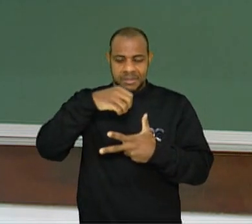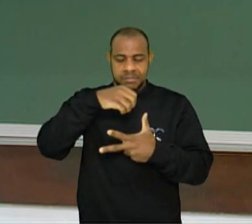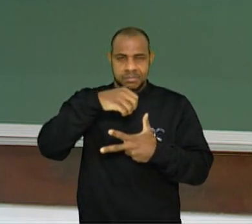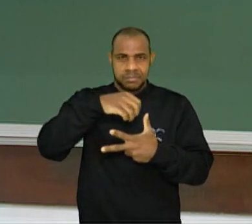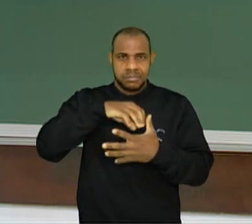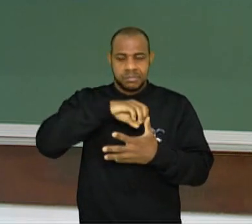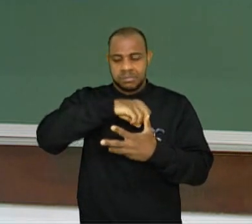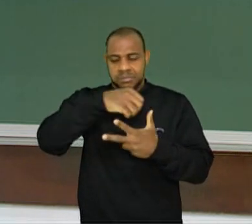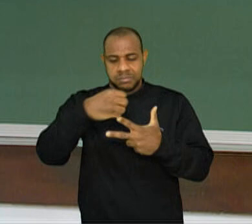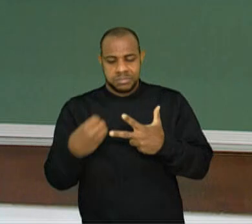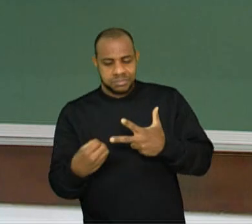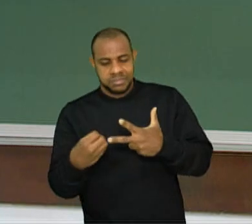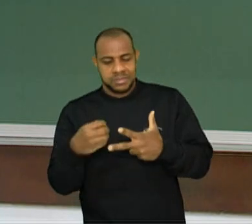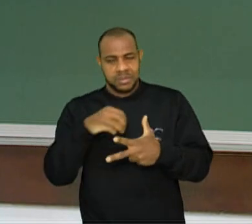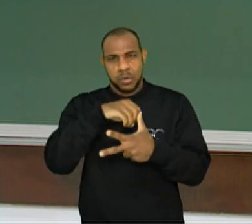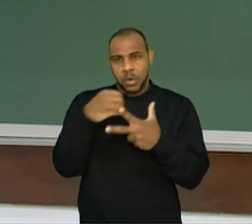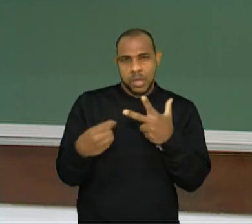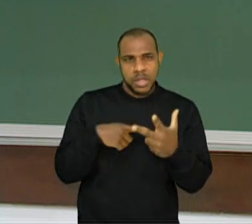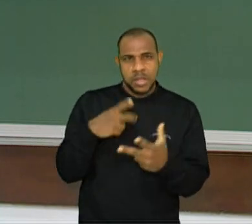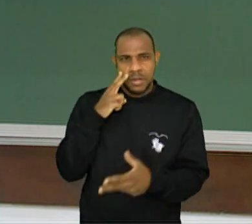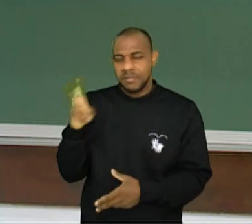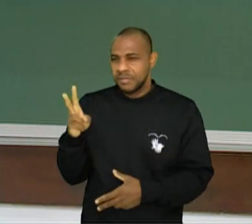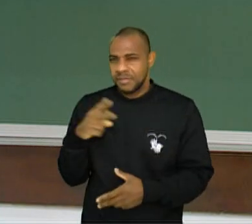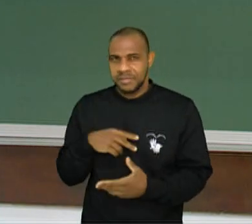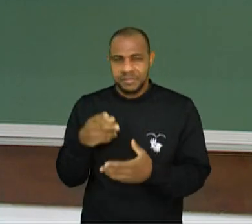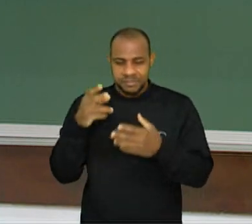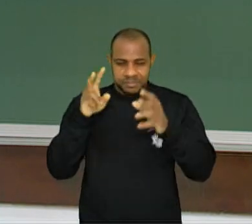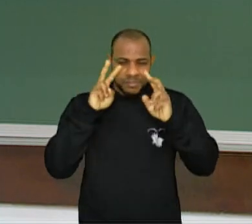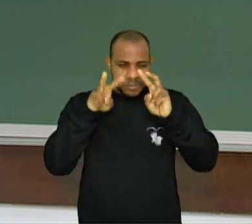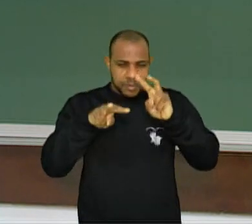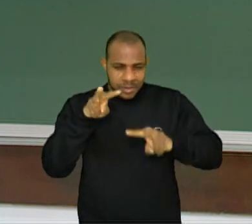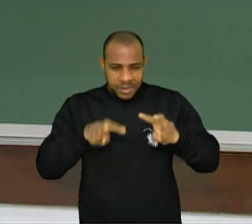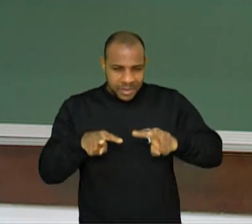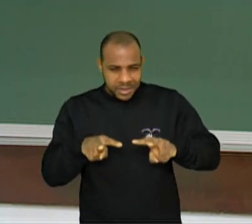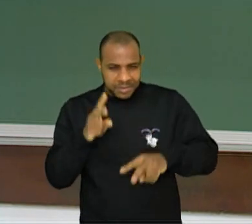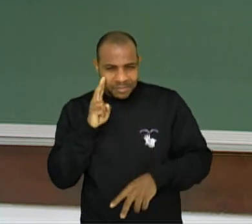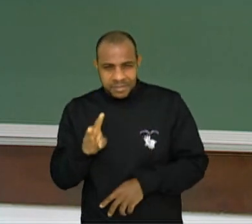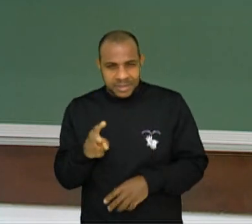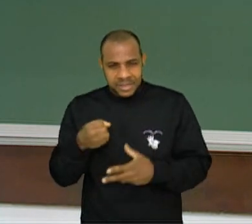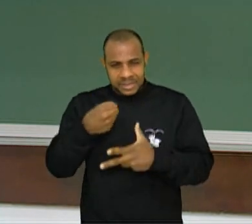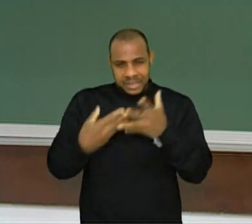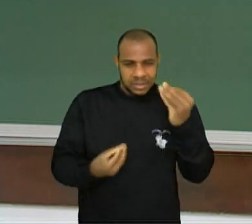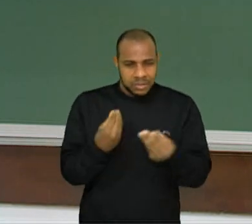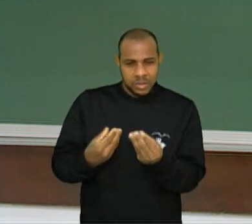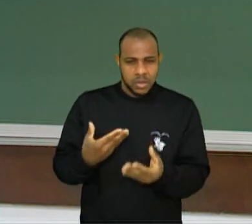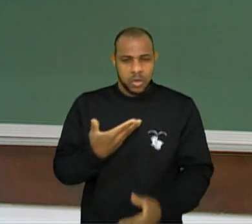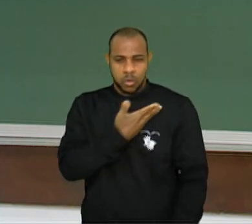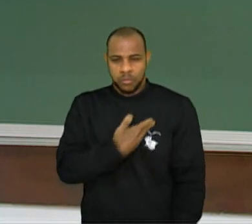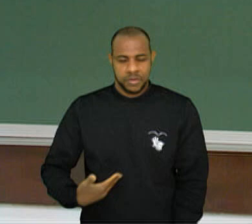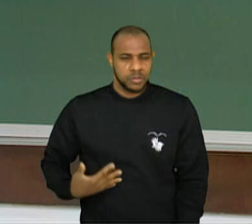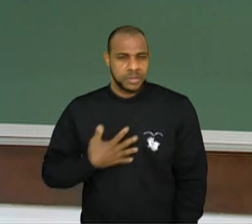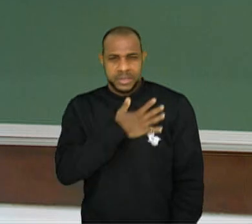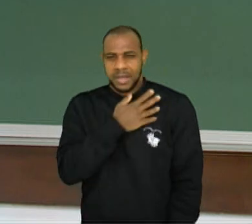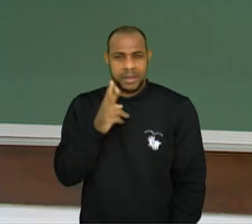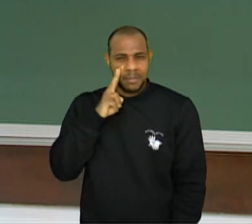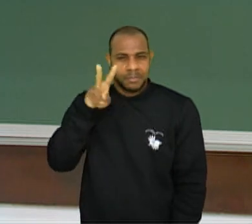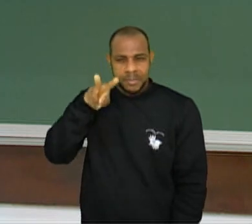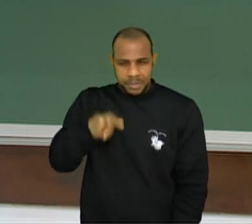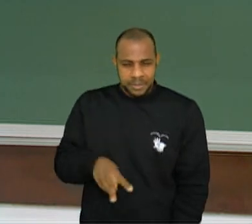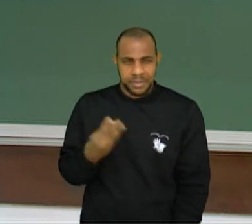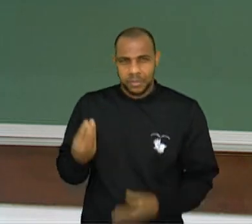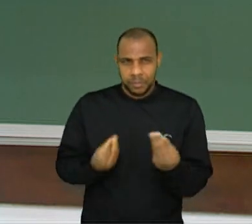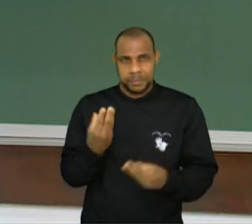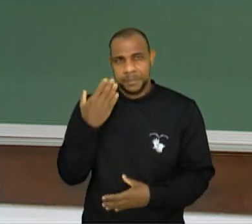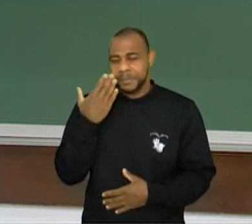AI1, AI2, até o AI5 mais famoso, atos institucionais, característica do governo militar. É batata, você já sabe o assunto da questão.